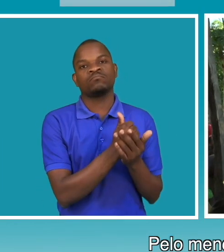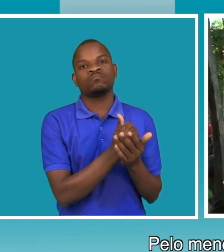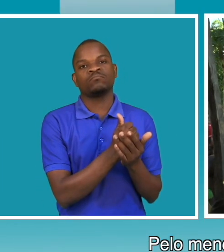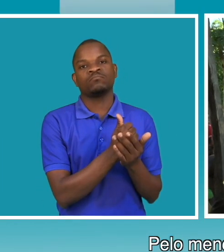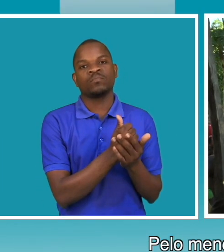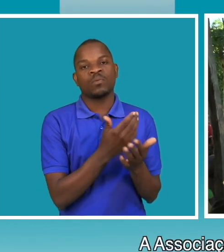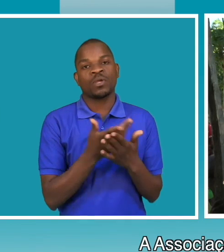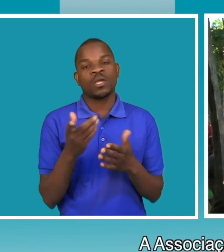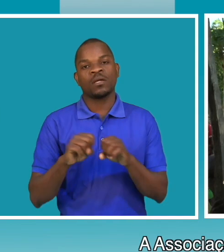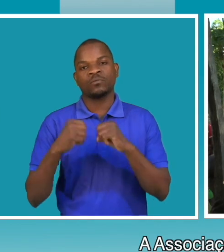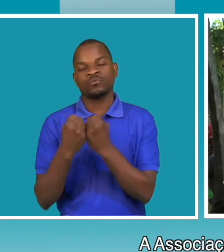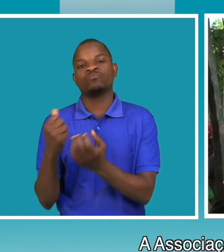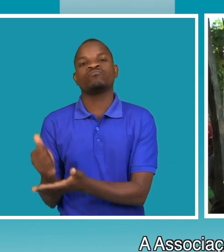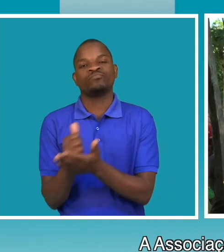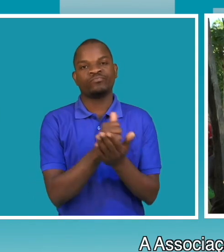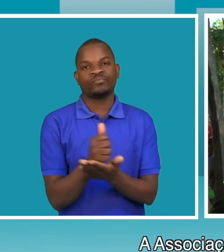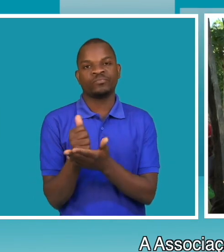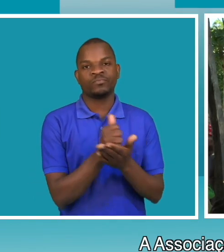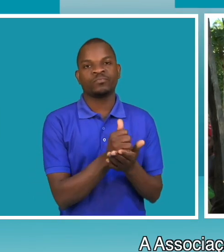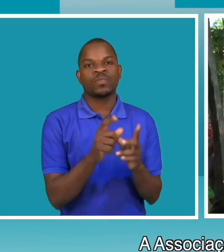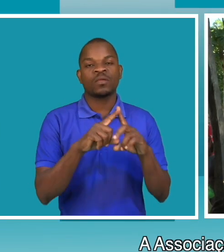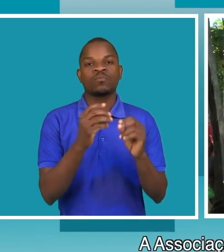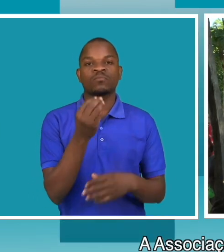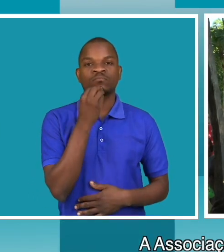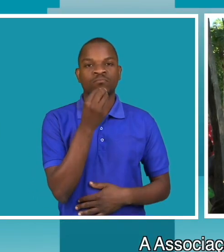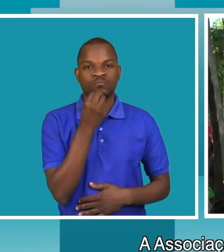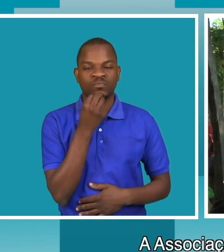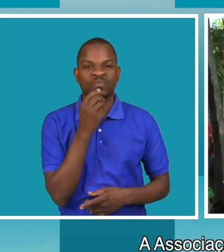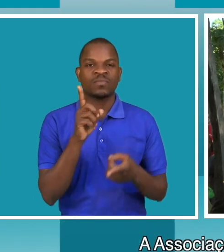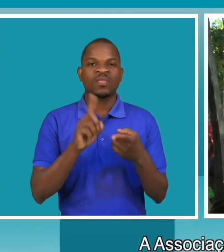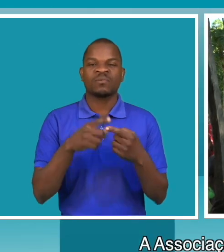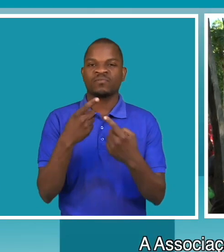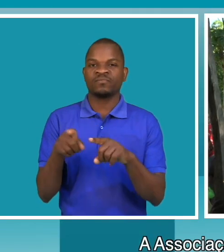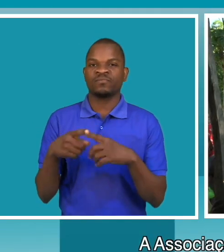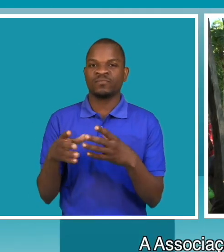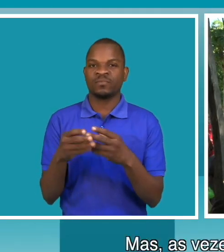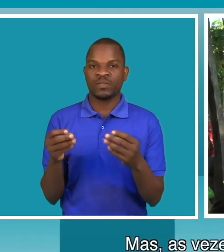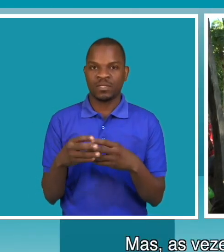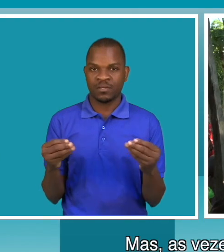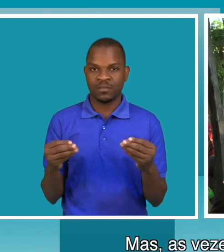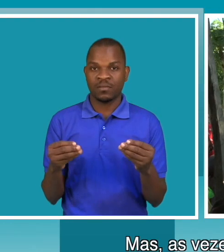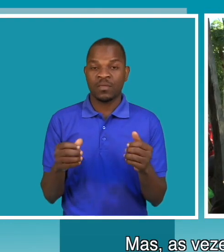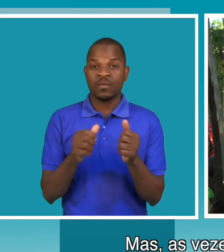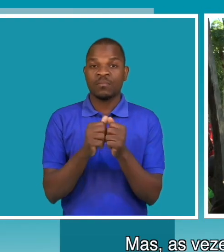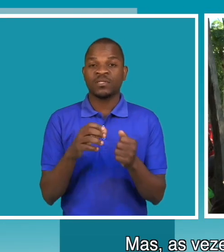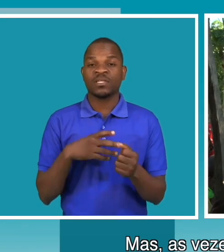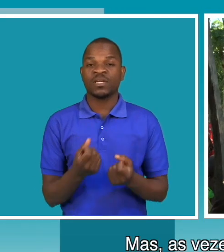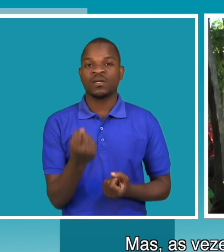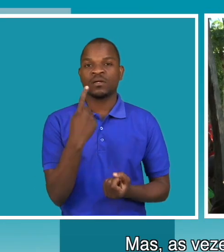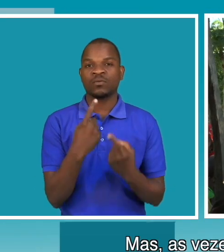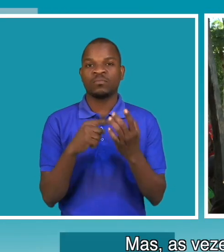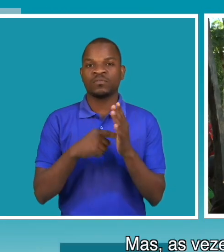A vai me ajudar. A Associação Oscar me ajuda. Tem comida e outras coisas. Mas às vezes,